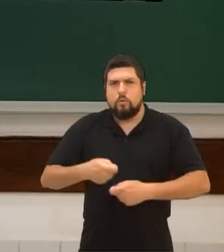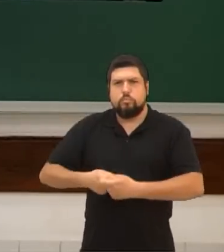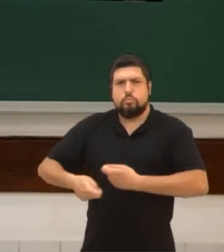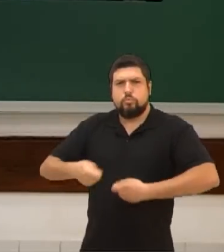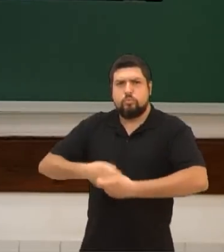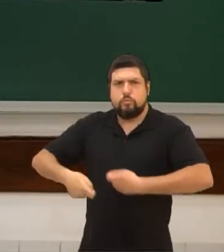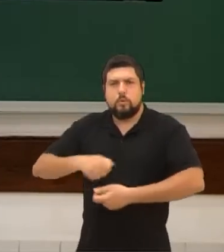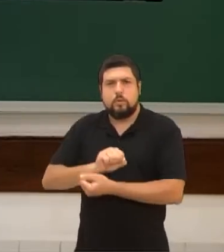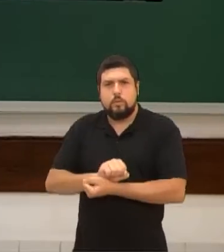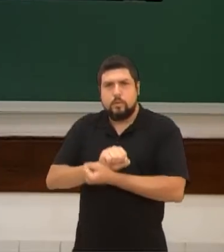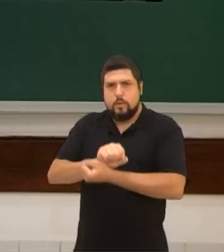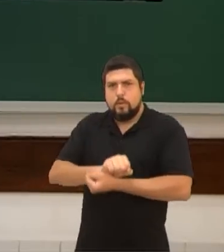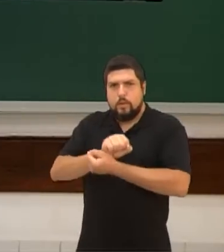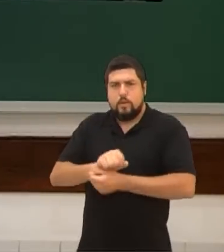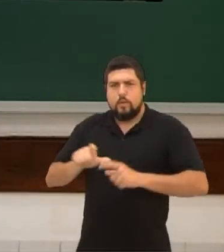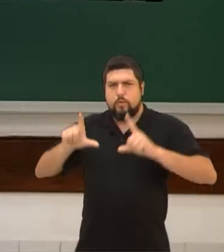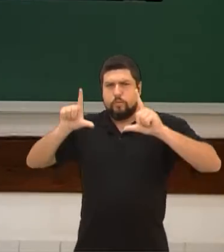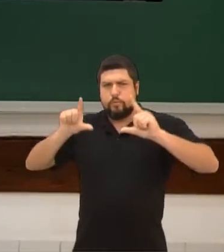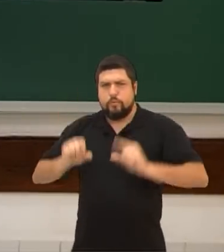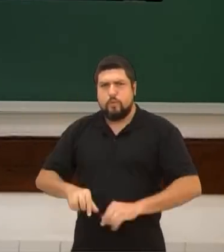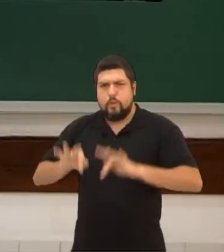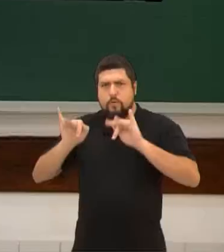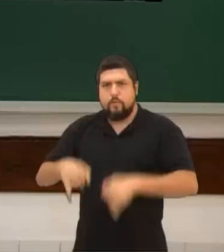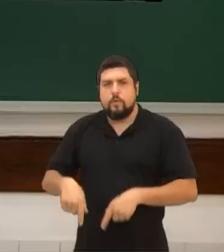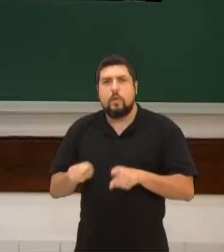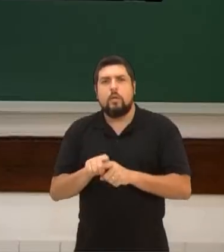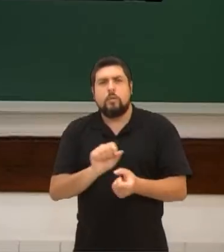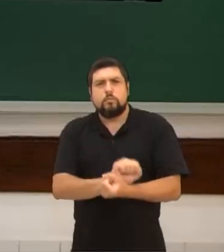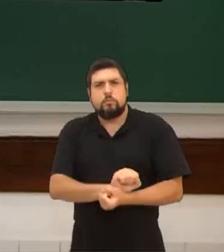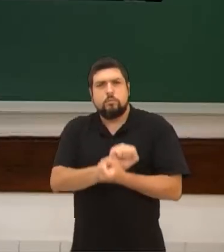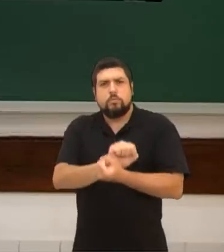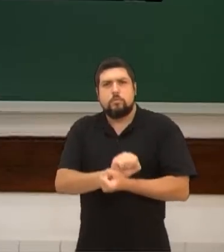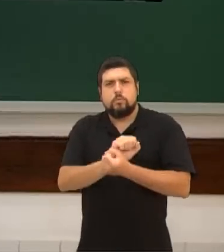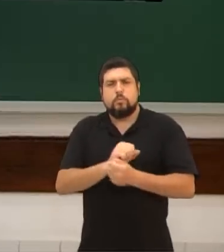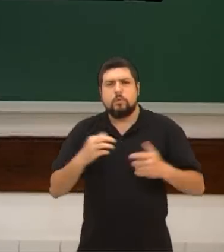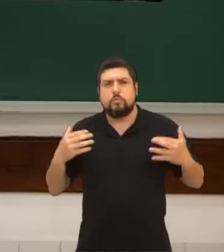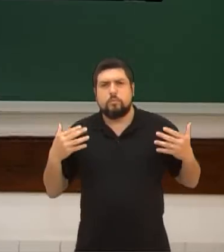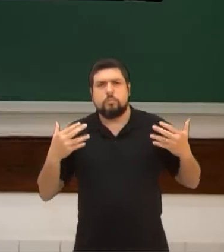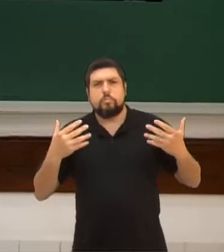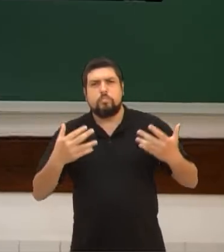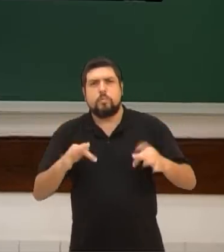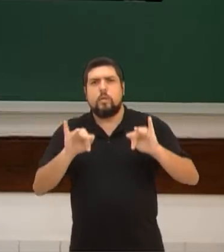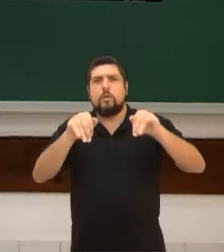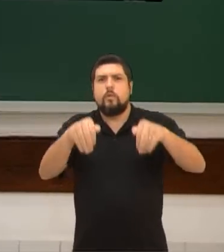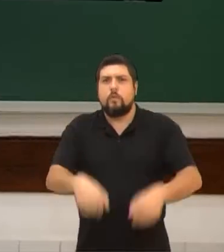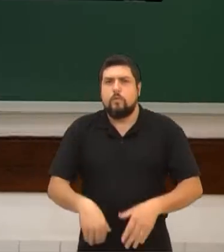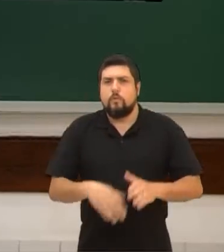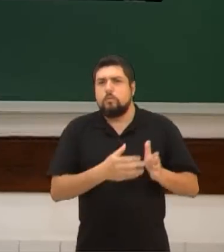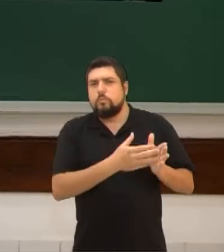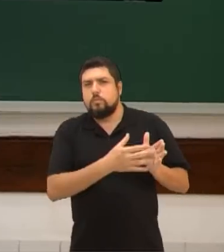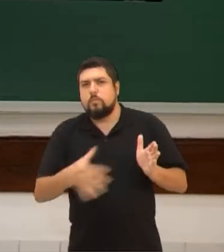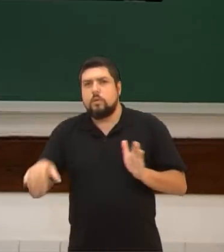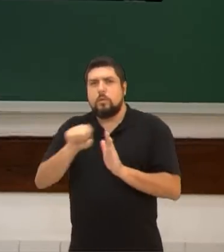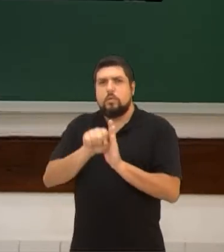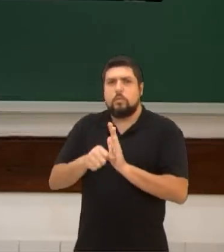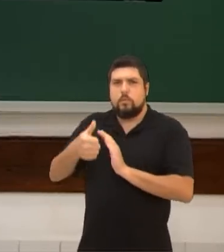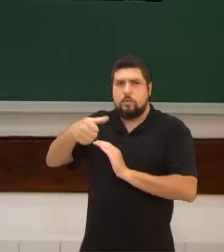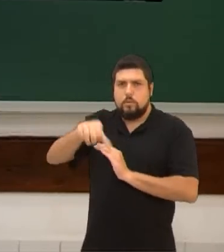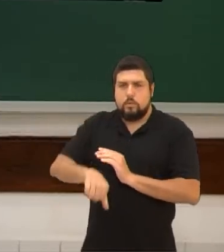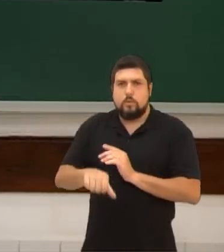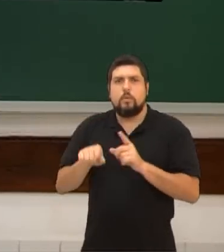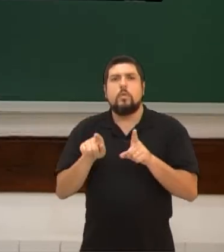negreiro aqui no Brasil, do fim da escravidão no Brasil, esse processo ao longo do século XIX,